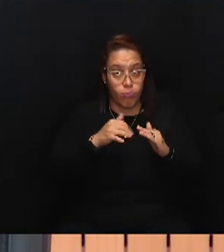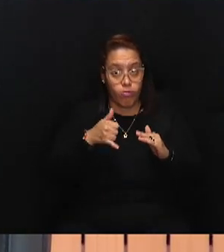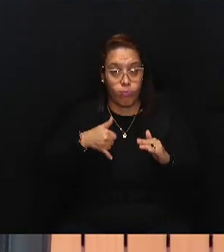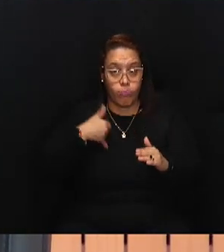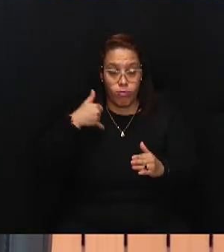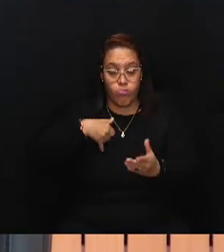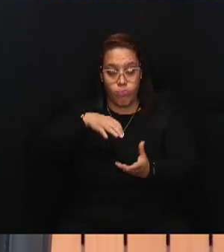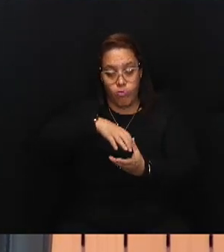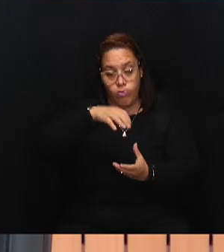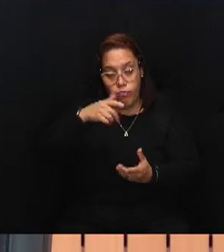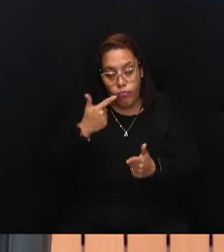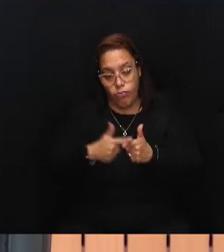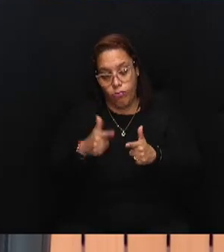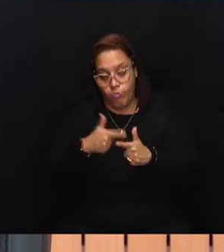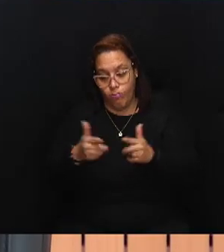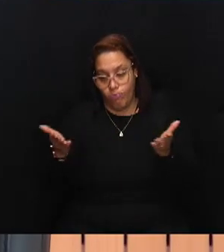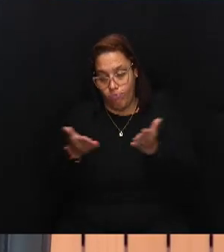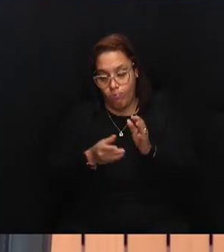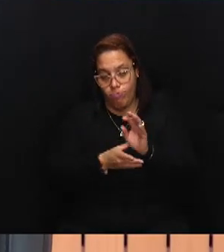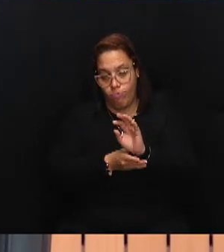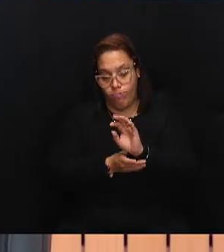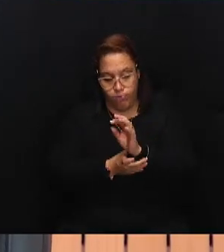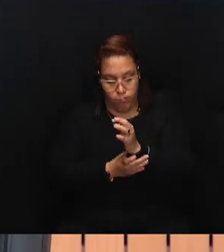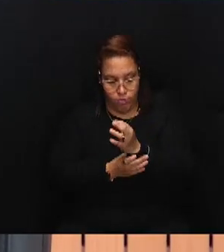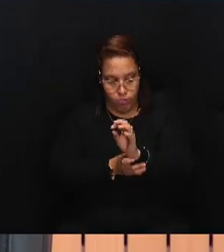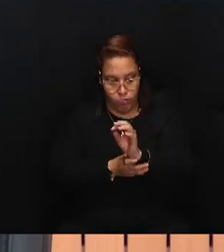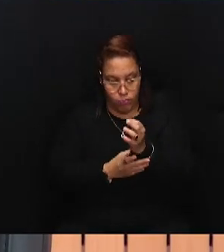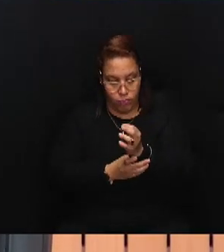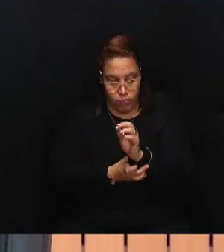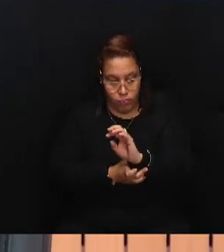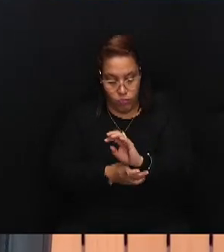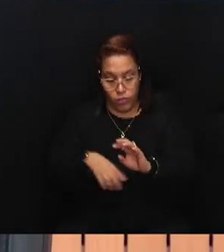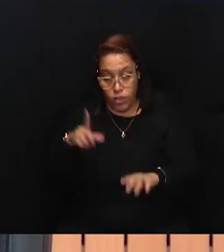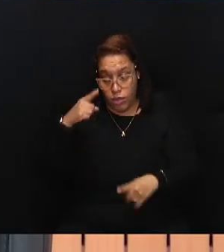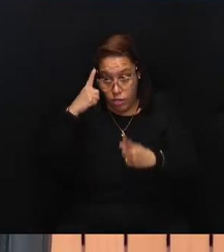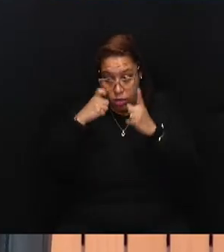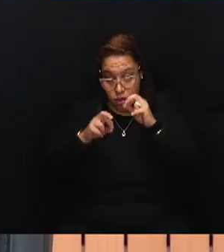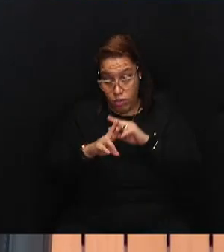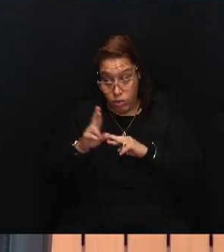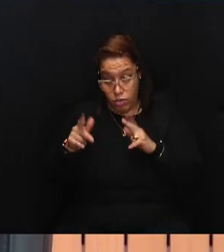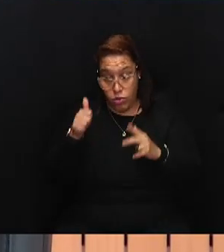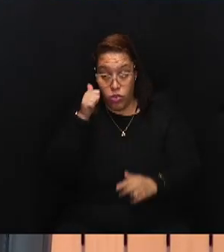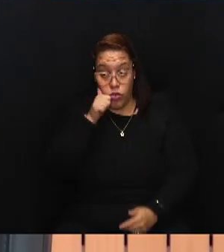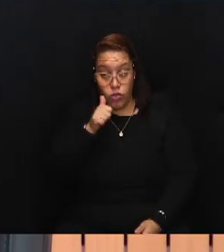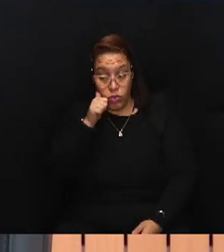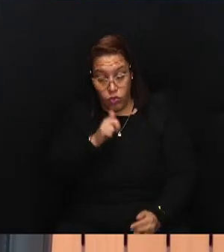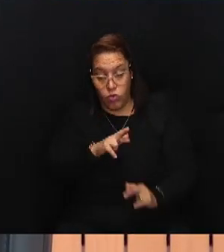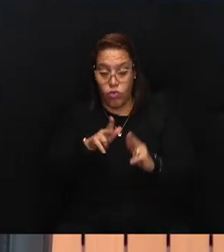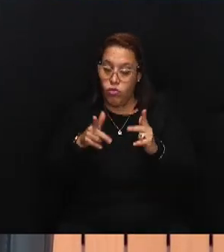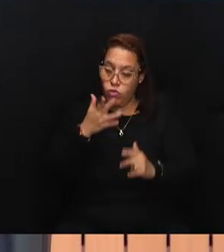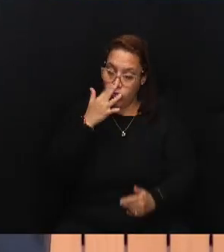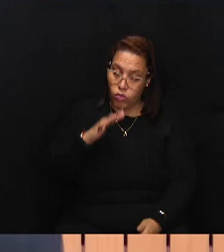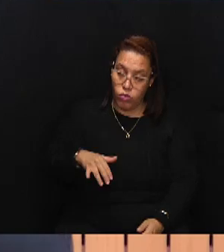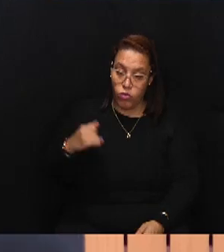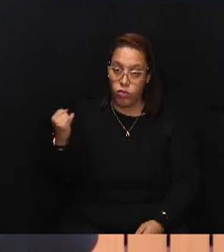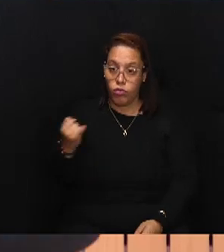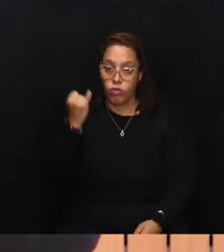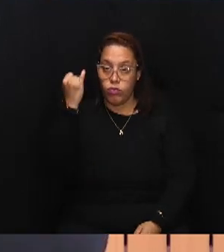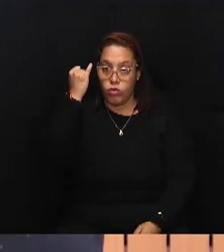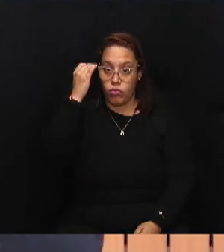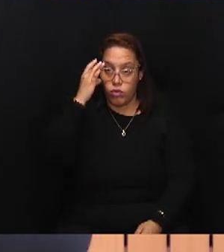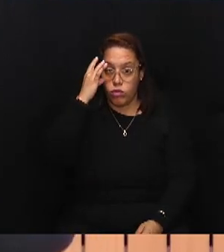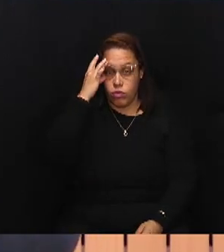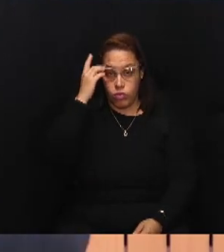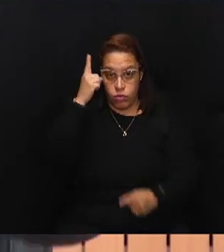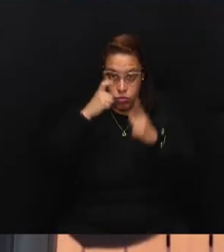grande problema que temos hoje é que a criança, o idoso que é violentado, diferente da mulher e da criança, que é importante, a criança